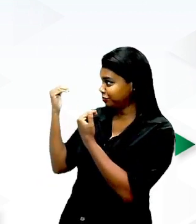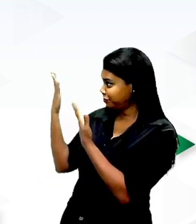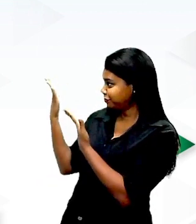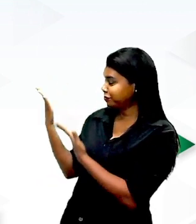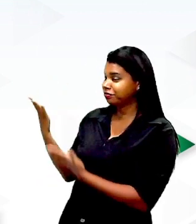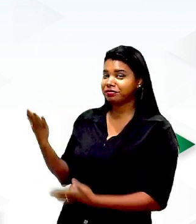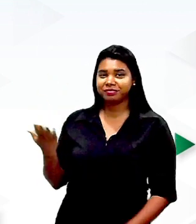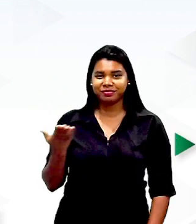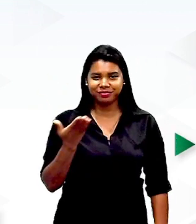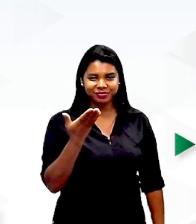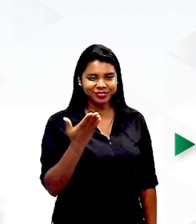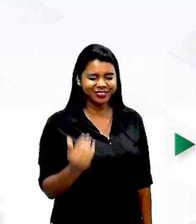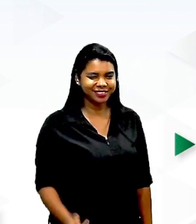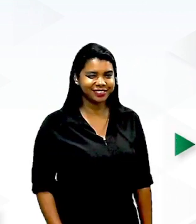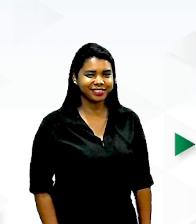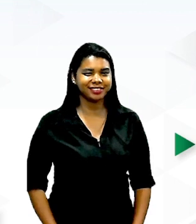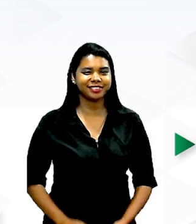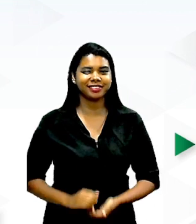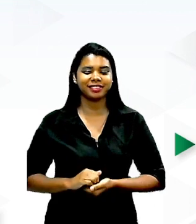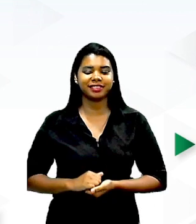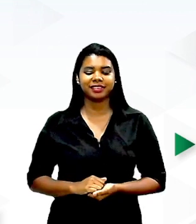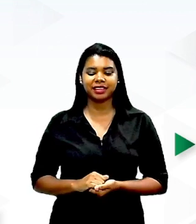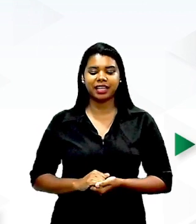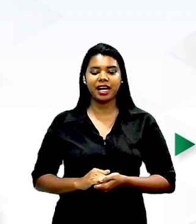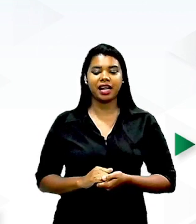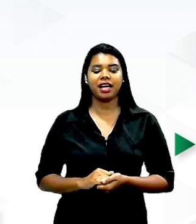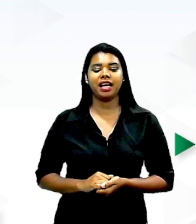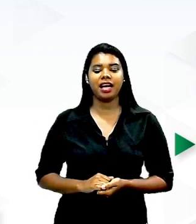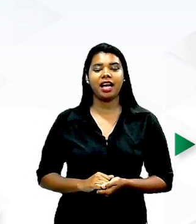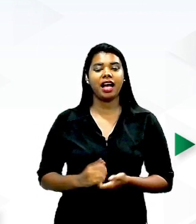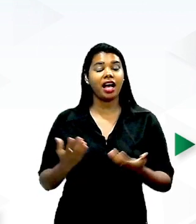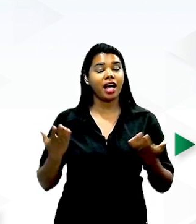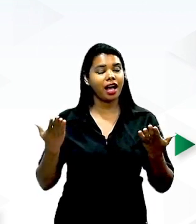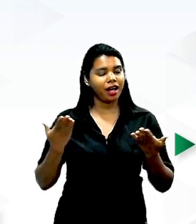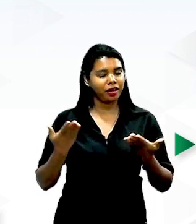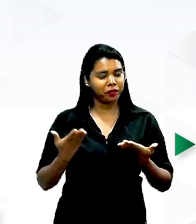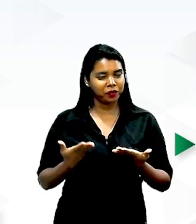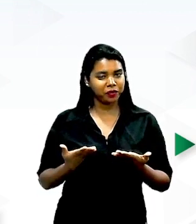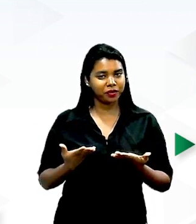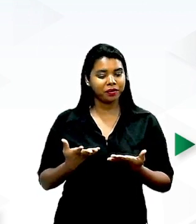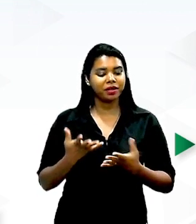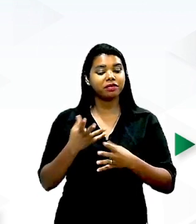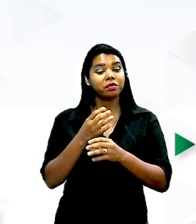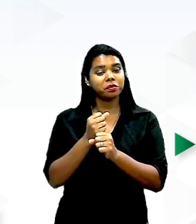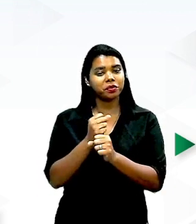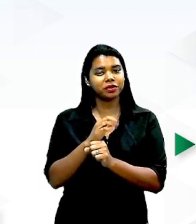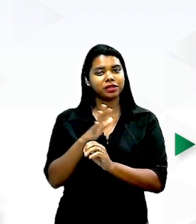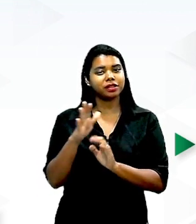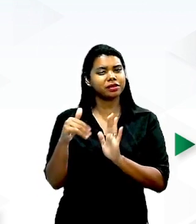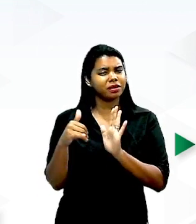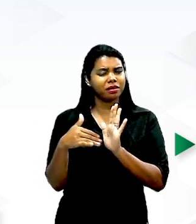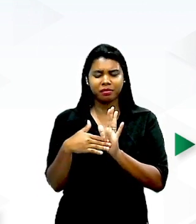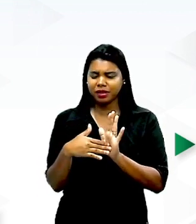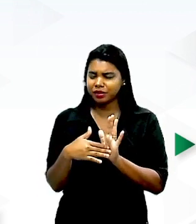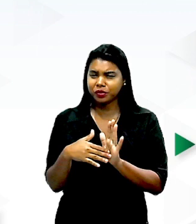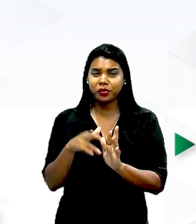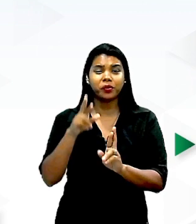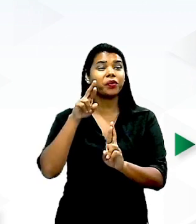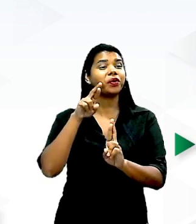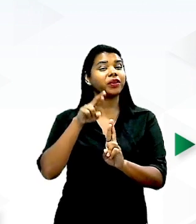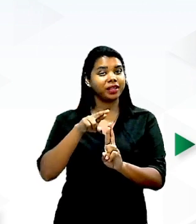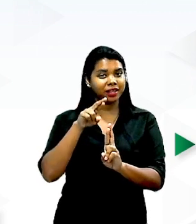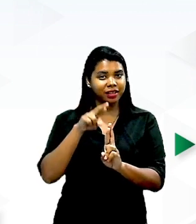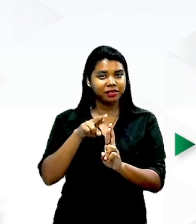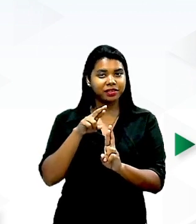acompanhar. Fechou? Exato. Agora, vamos somar todas esses valores que referenciam